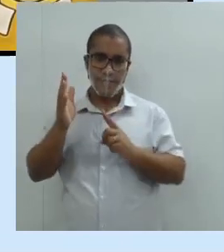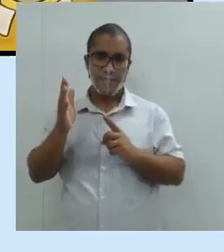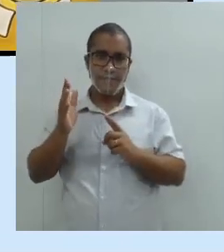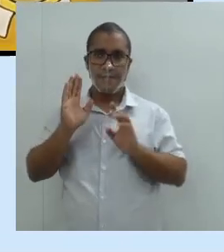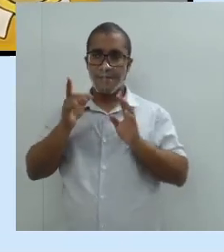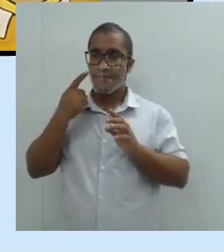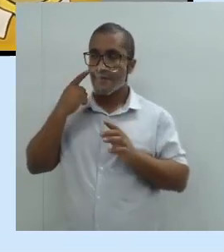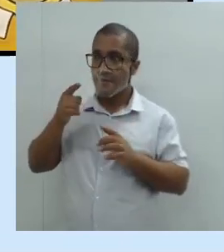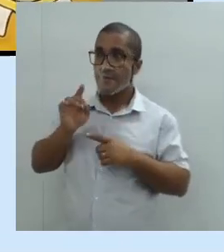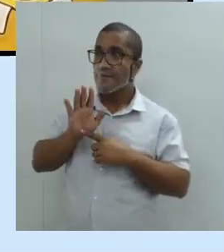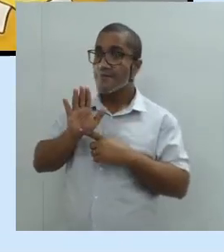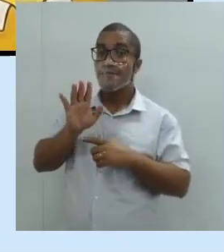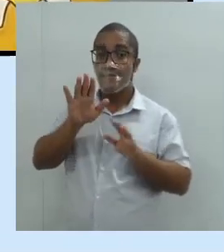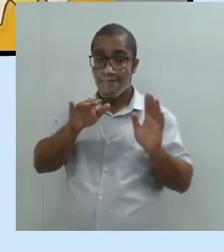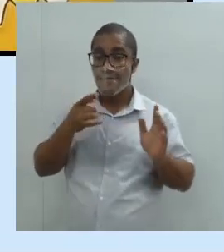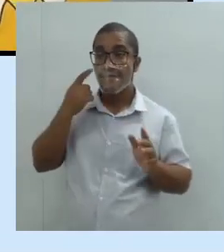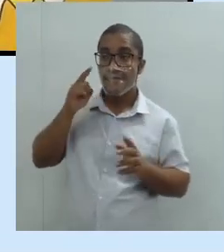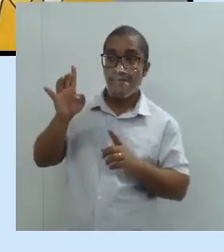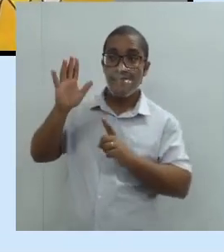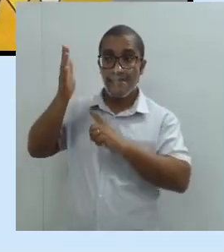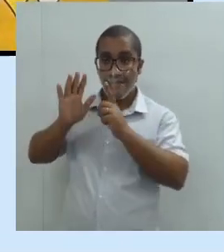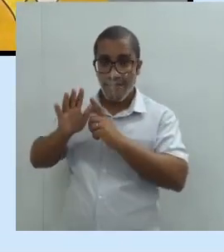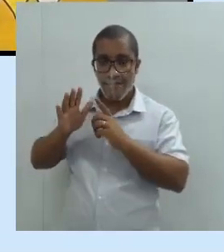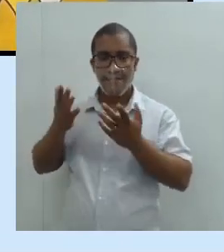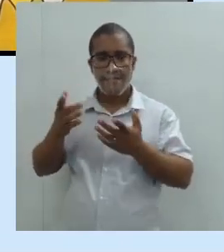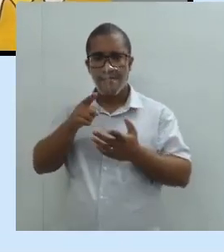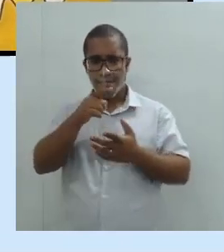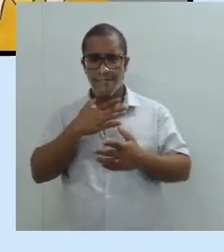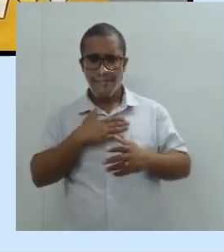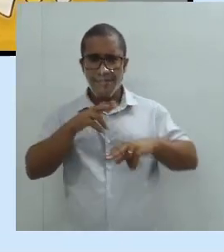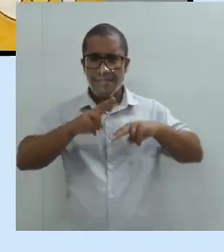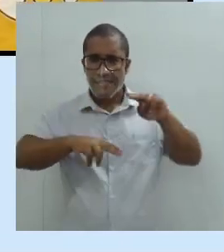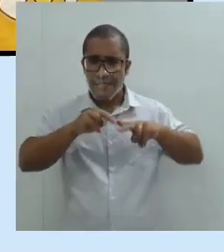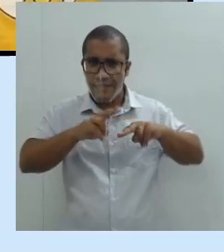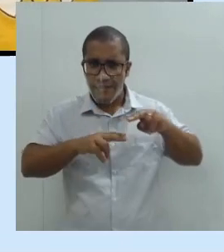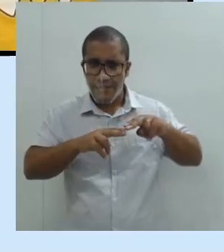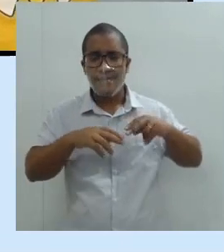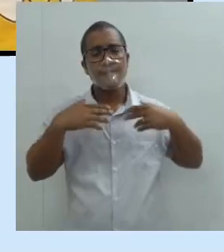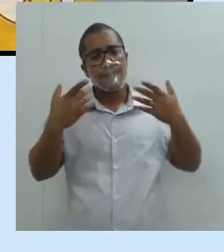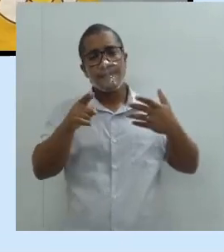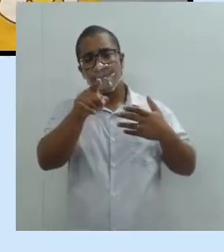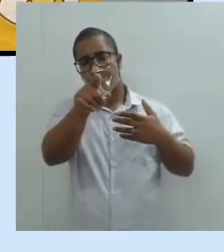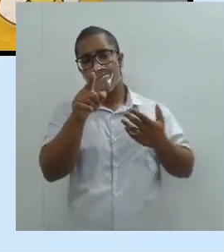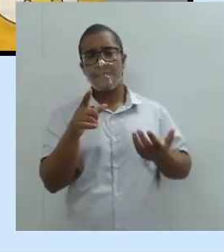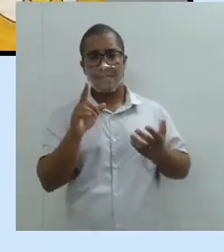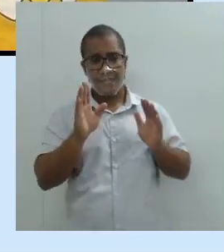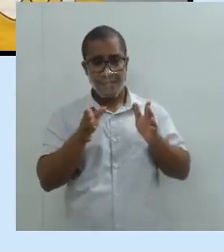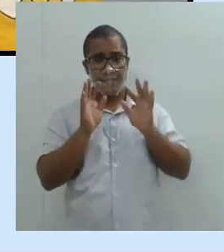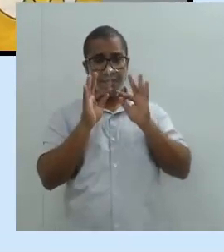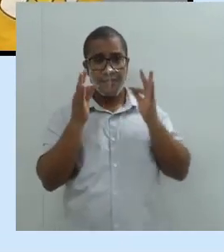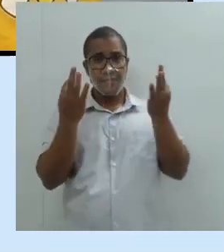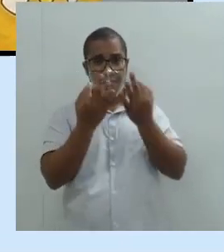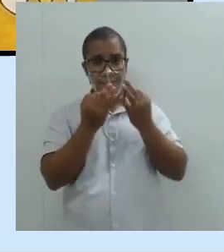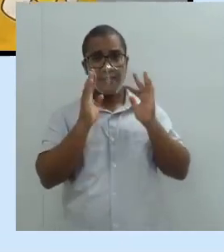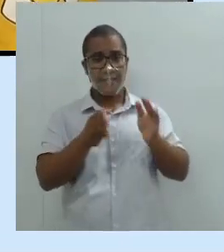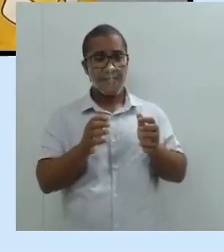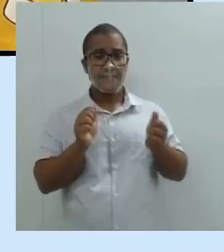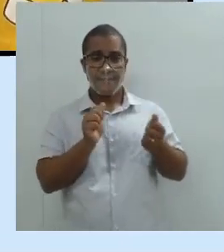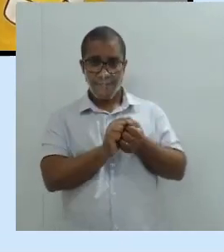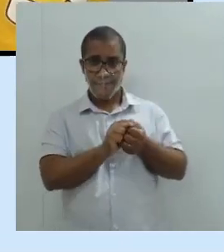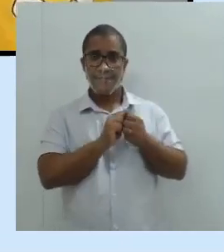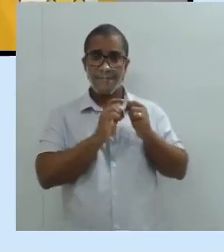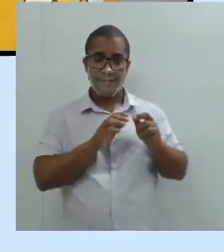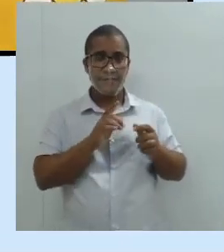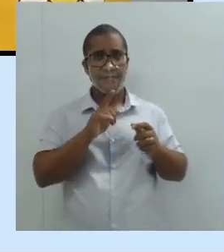para mostrar o carnaval. Se você gosta do São João, é porque alguém da sua família lhe levou para um São João,